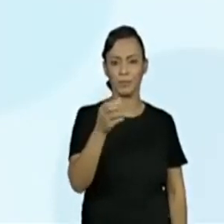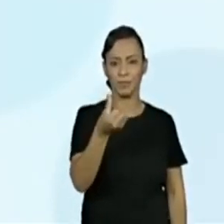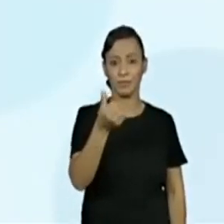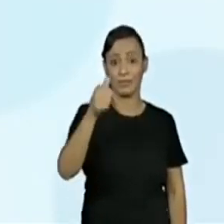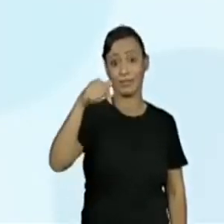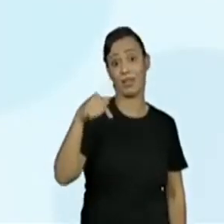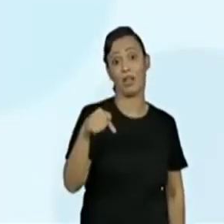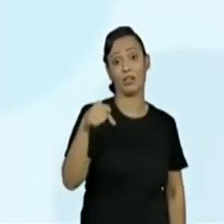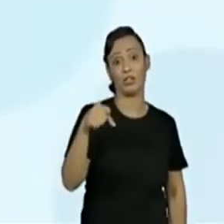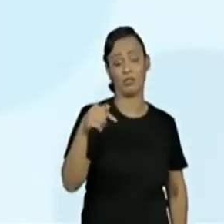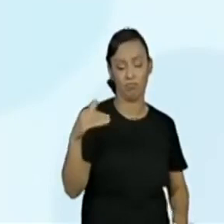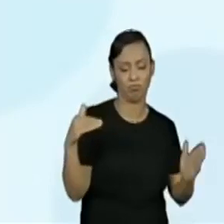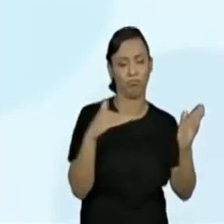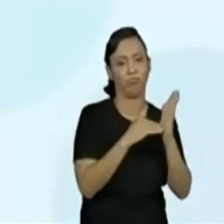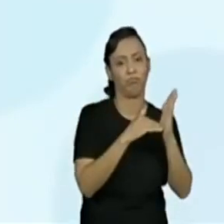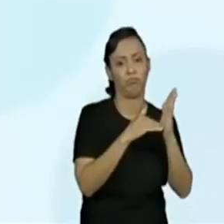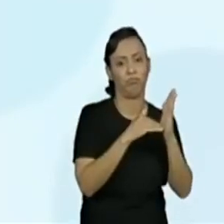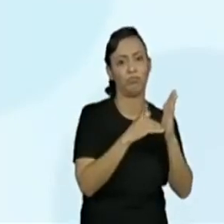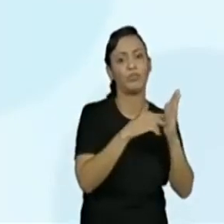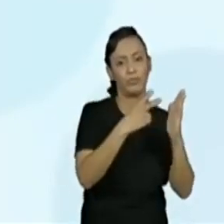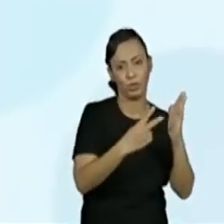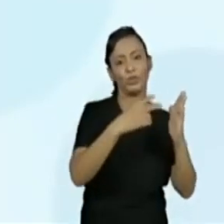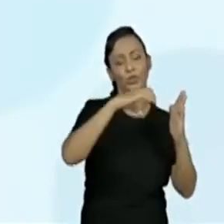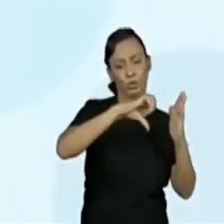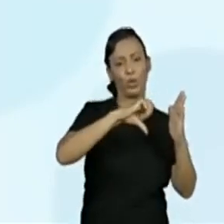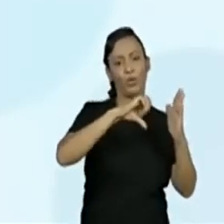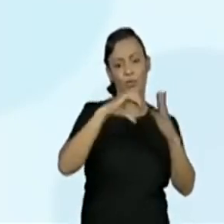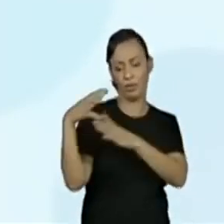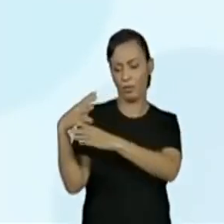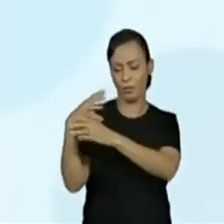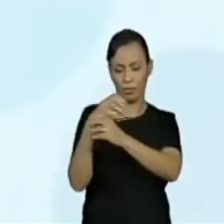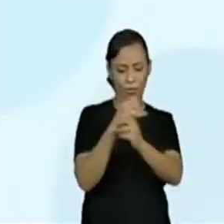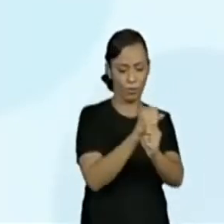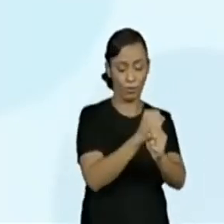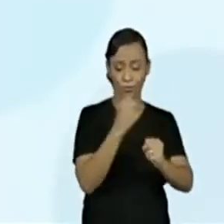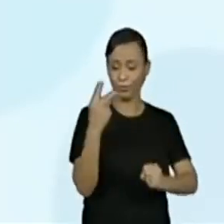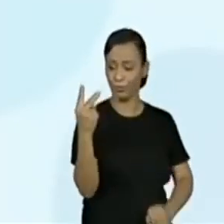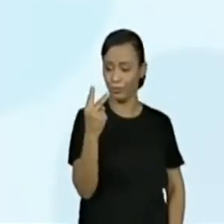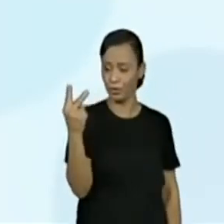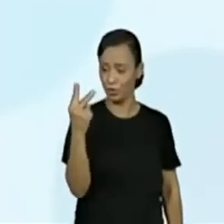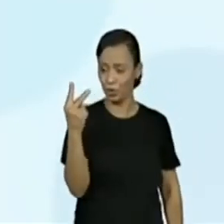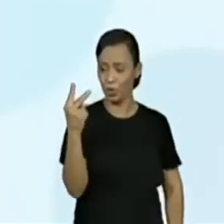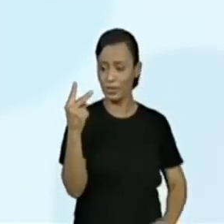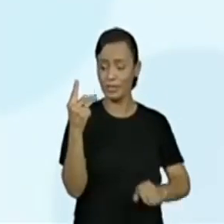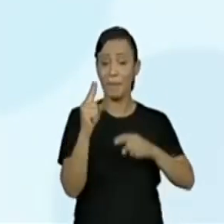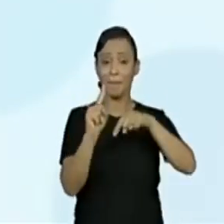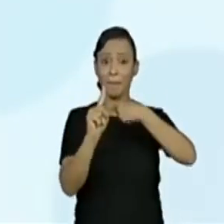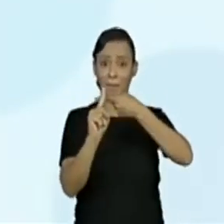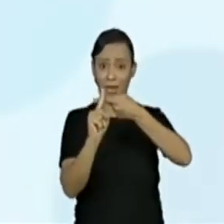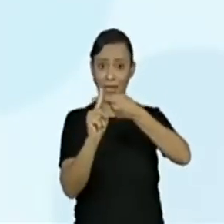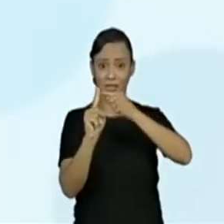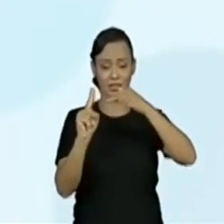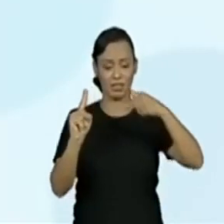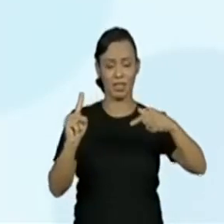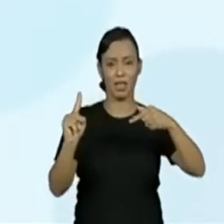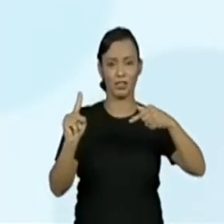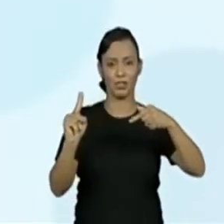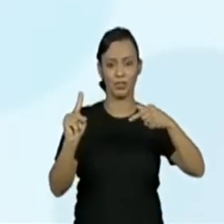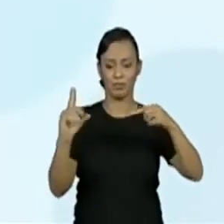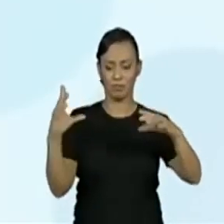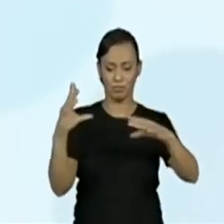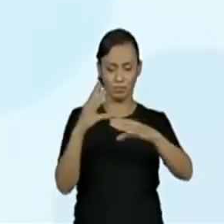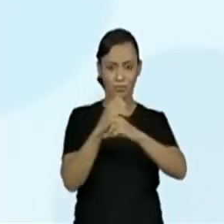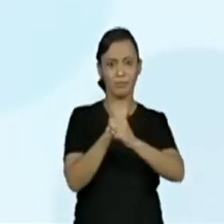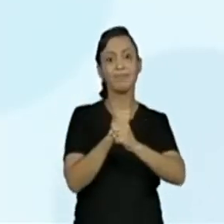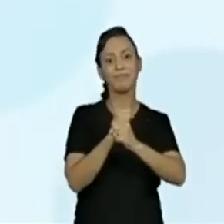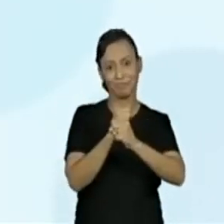Pronto. Já chegamos nos 7 números depois do número inicial, que é o 22. Então, é hora de parar. E